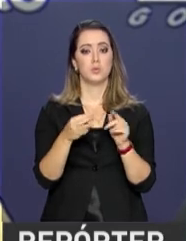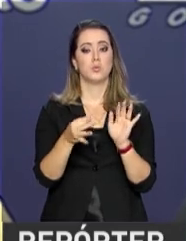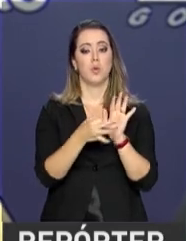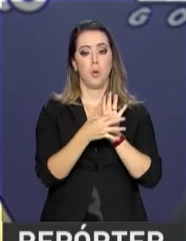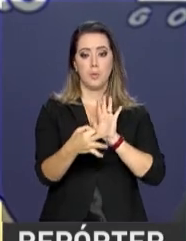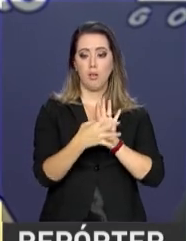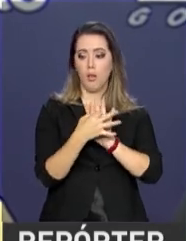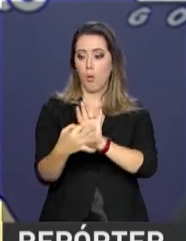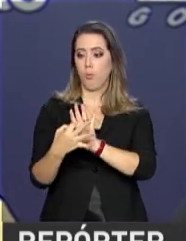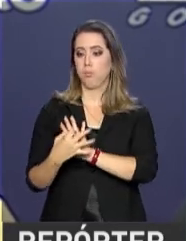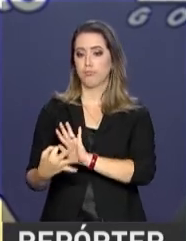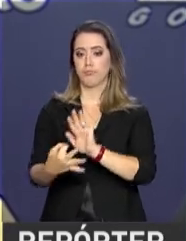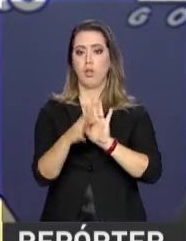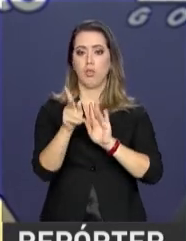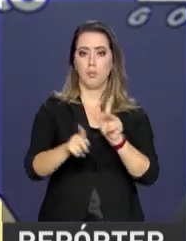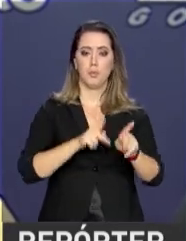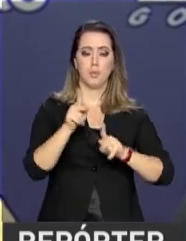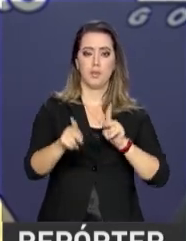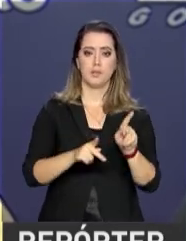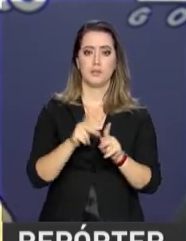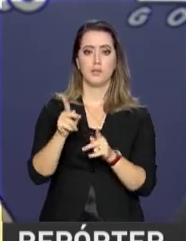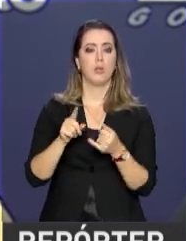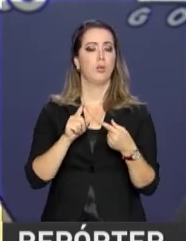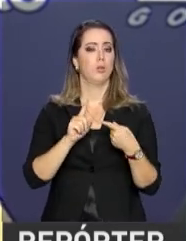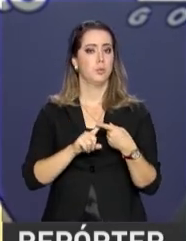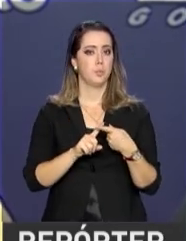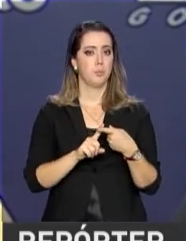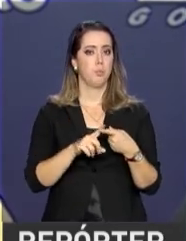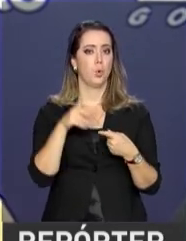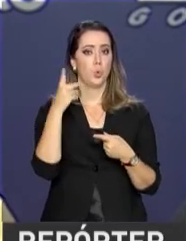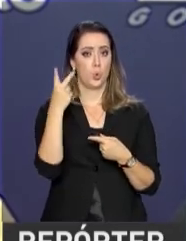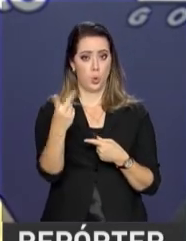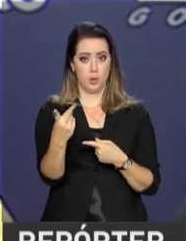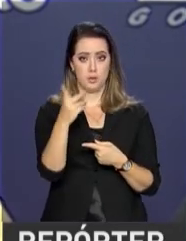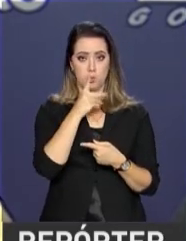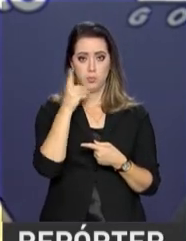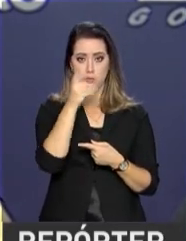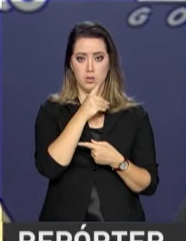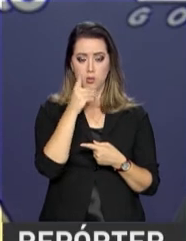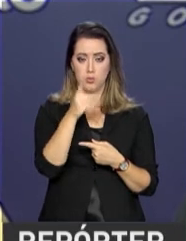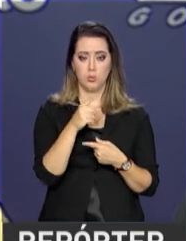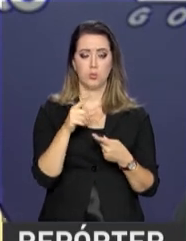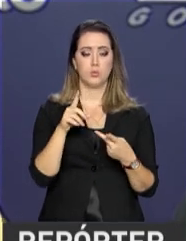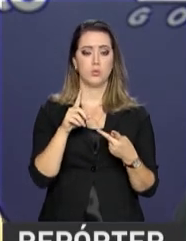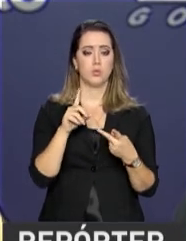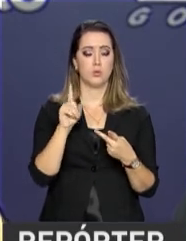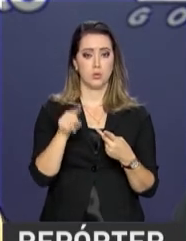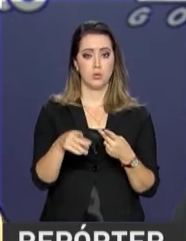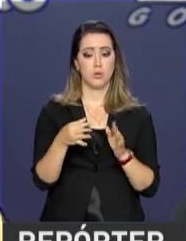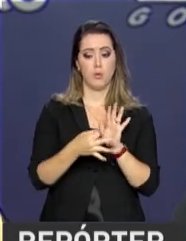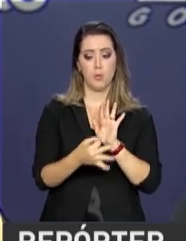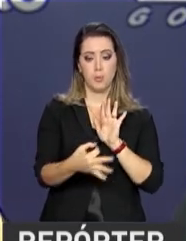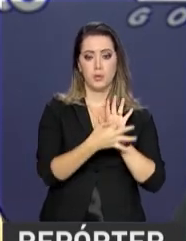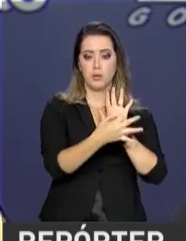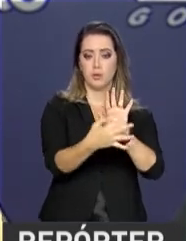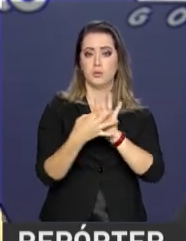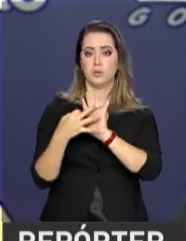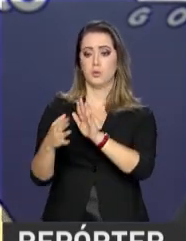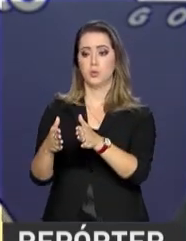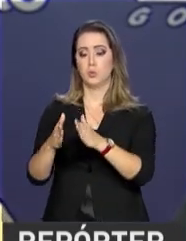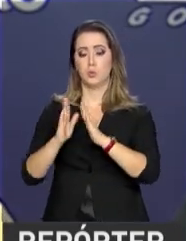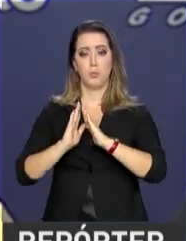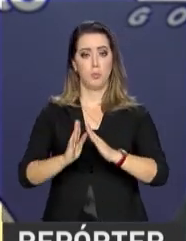consulta pública como é o caso da aplicação em dois domingos que foi consagrada a partir de uma demanda